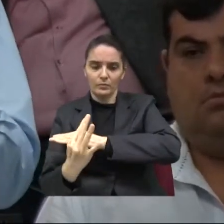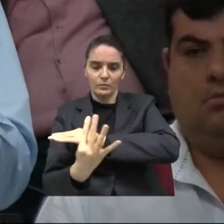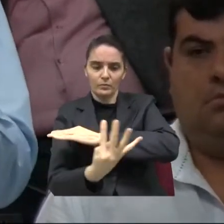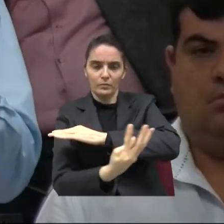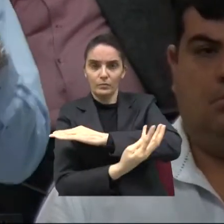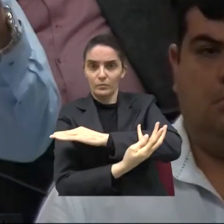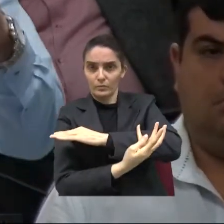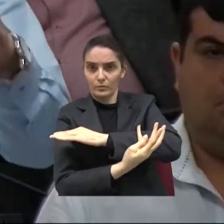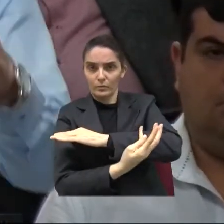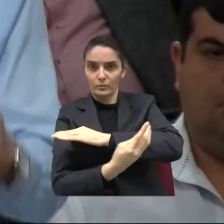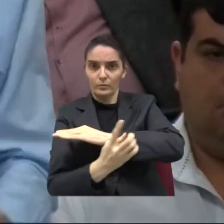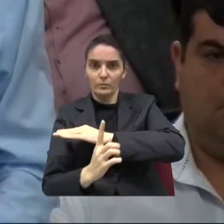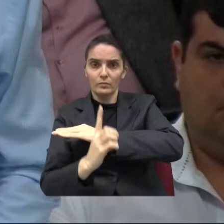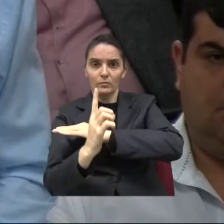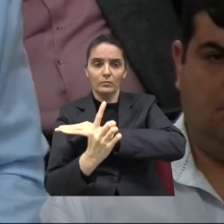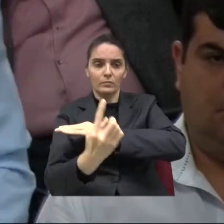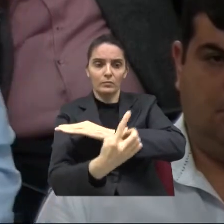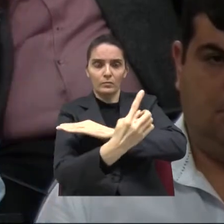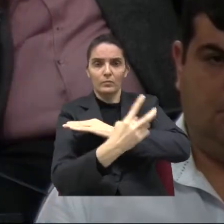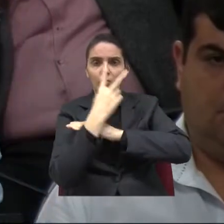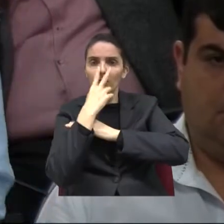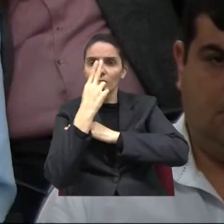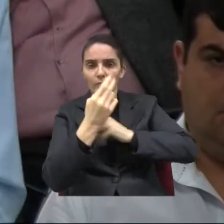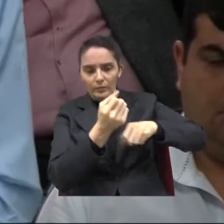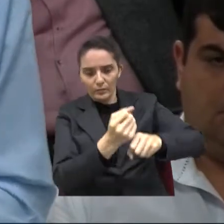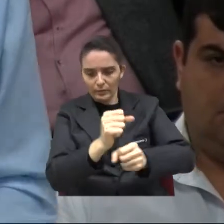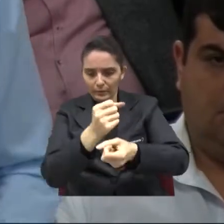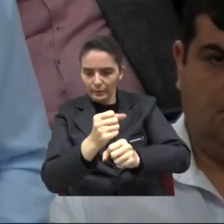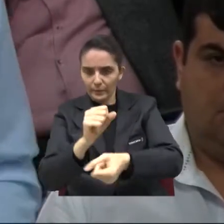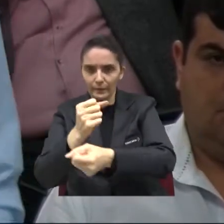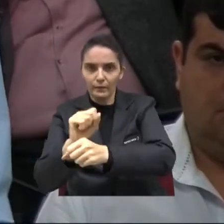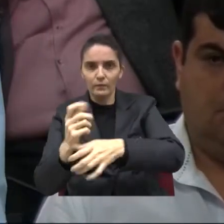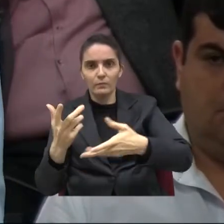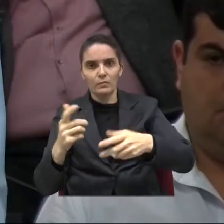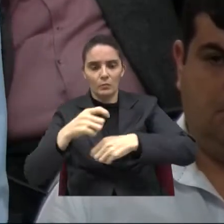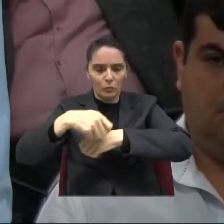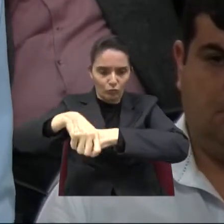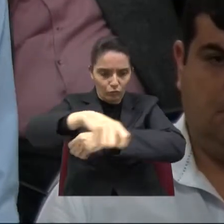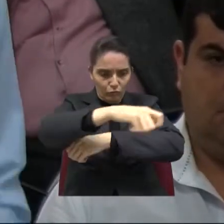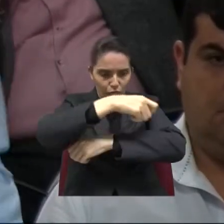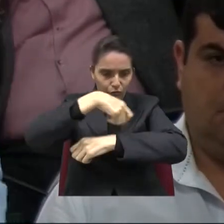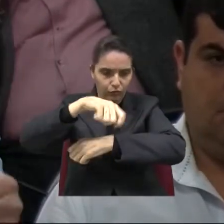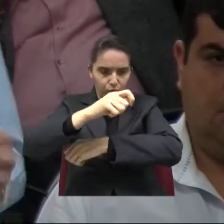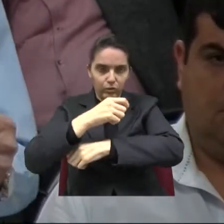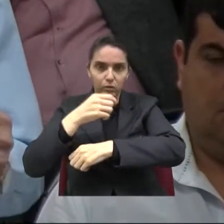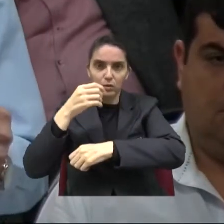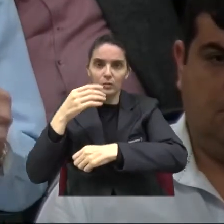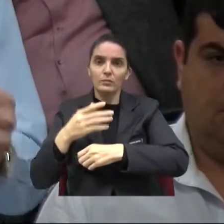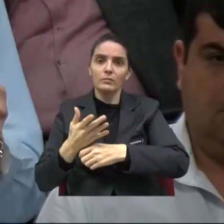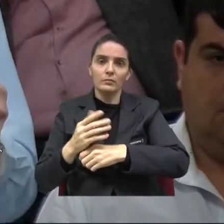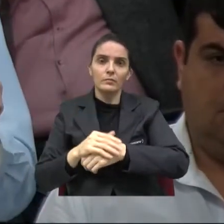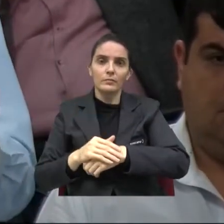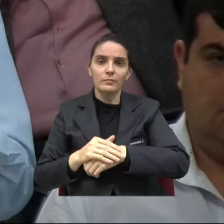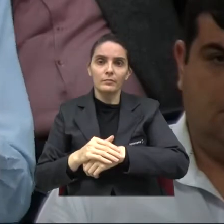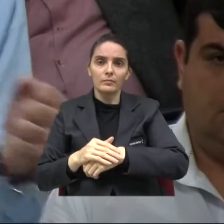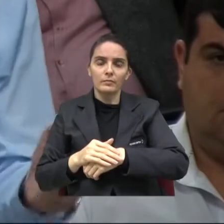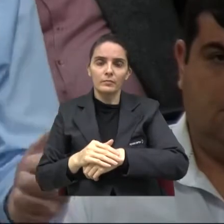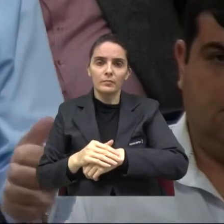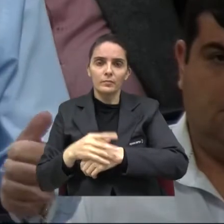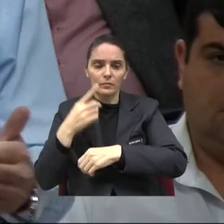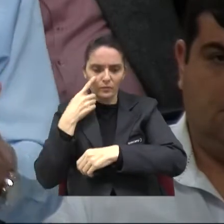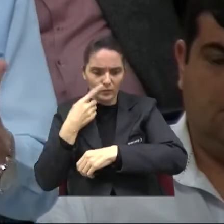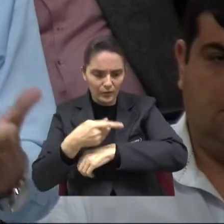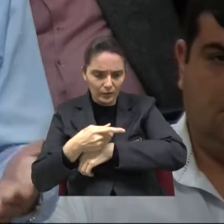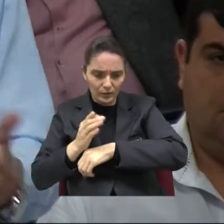parece, cabo de vassoura, põe aquelas fitas zebradas, mas não demora meia hora, porque você está andando. Quando você vê, você desvia